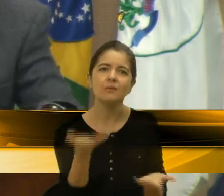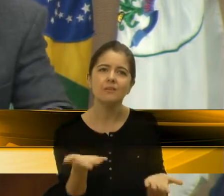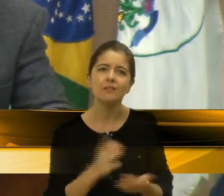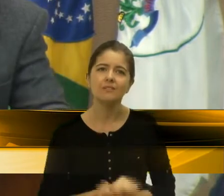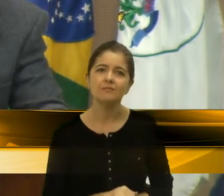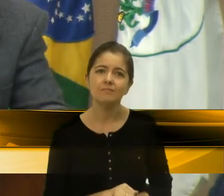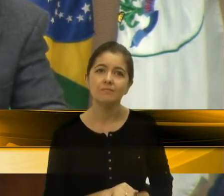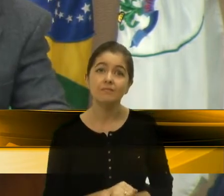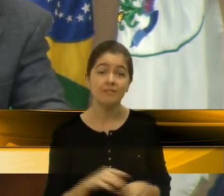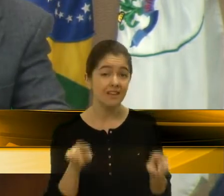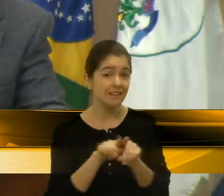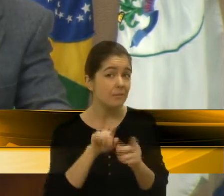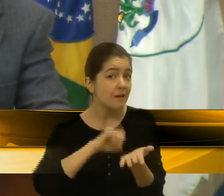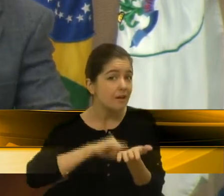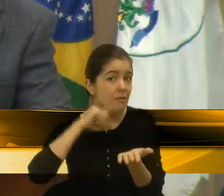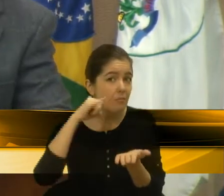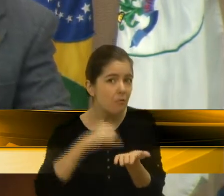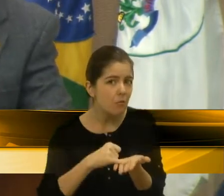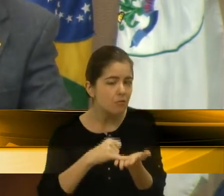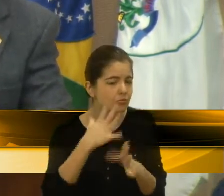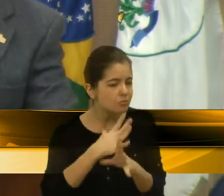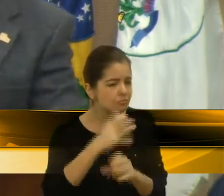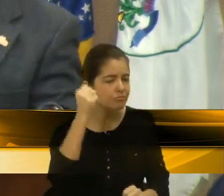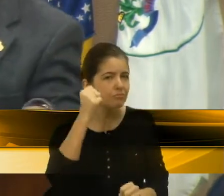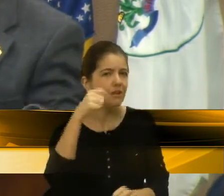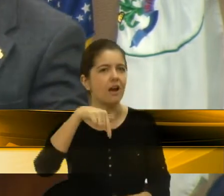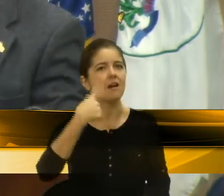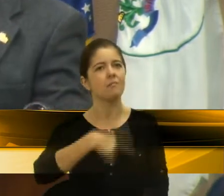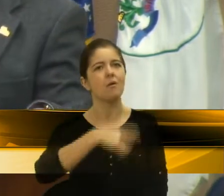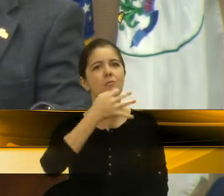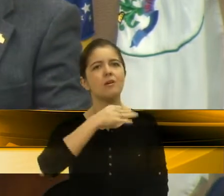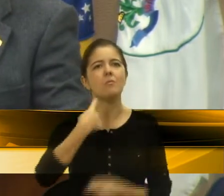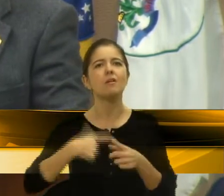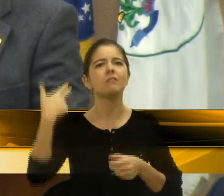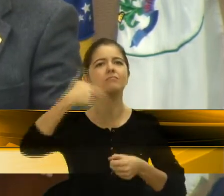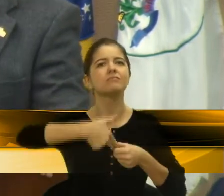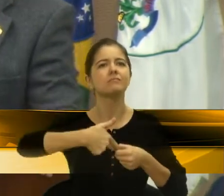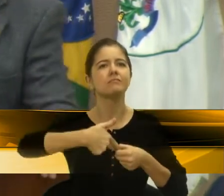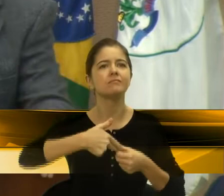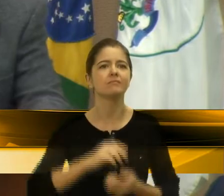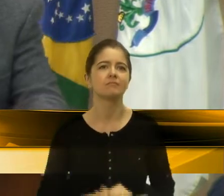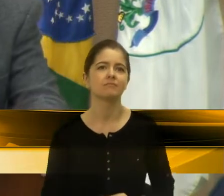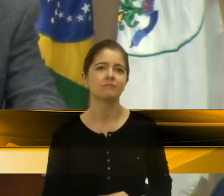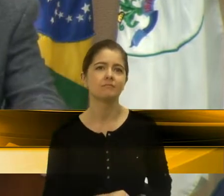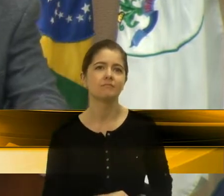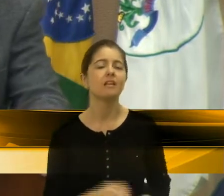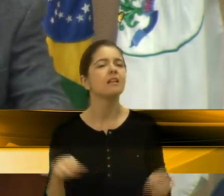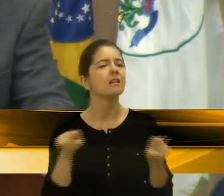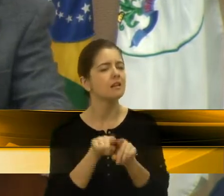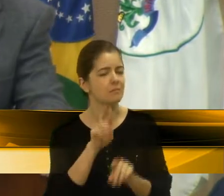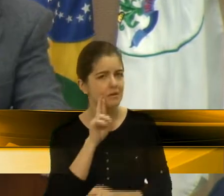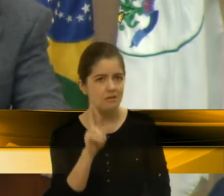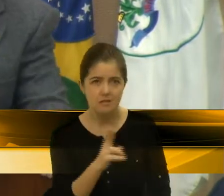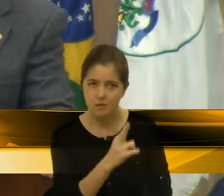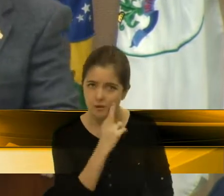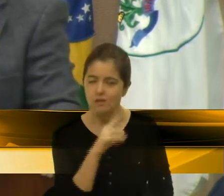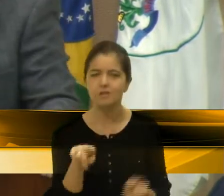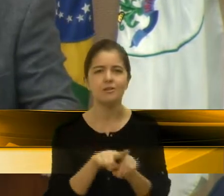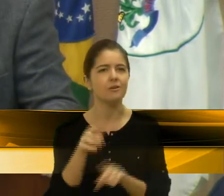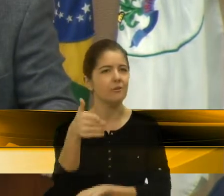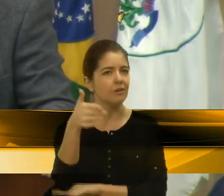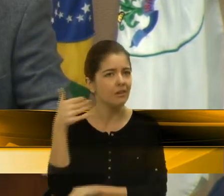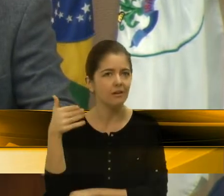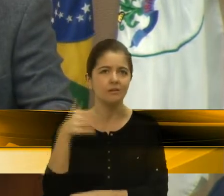Quanto de impostos Caxias ganharia através dos combustíveis, os restaurantes, os